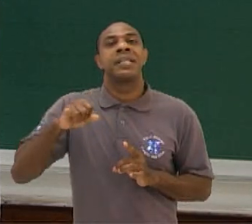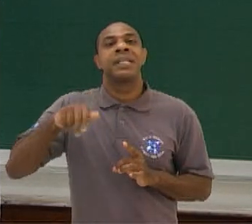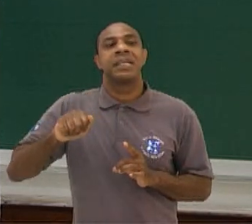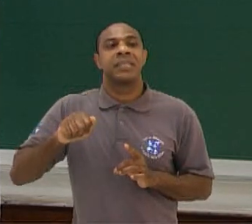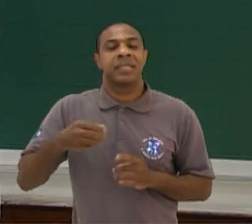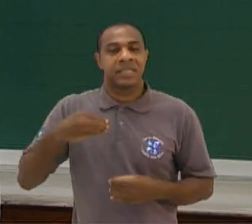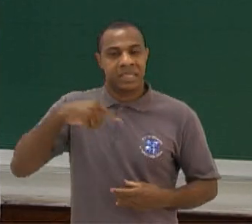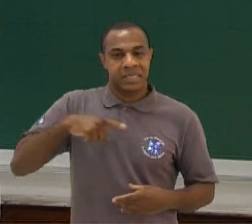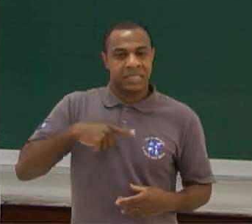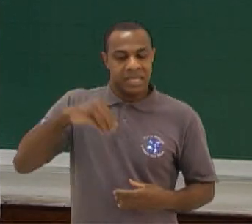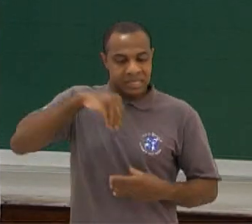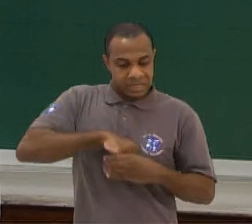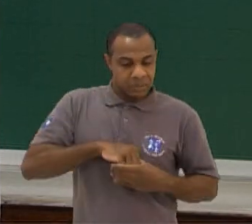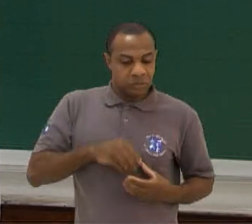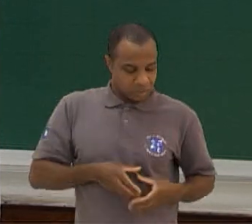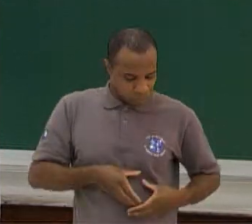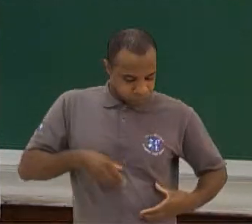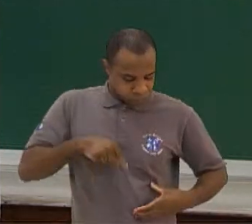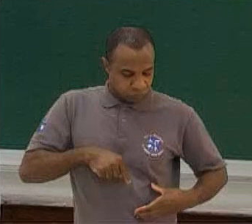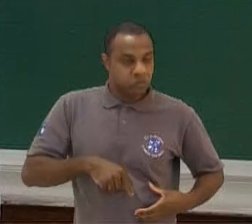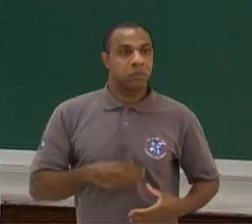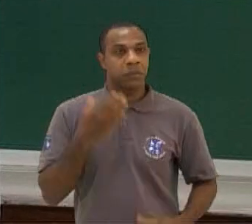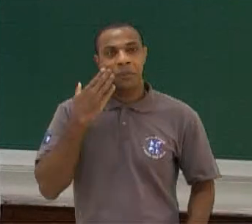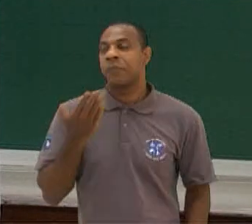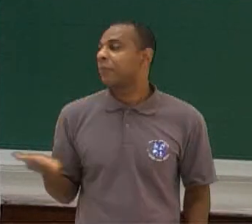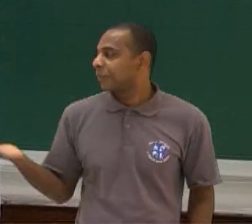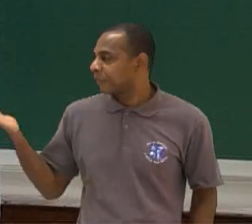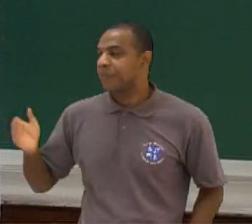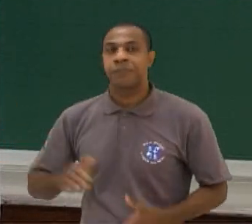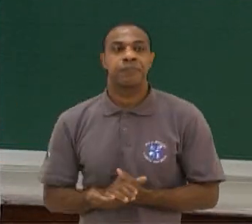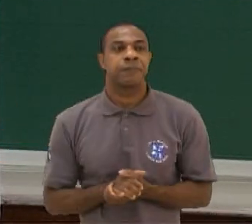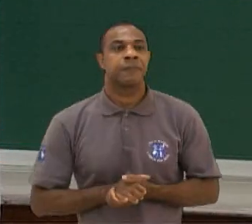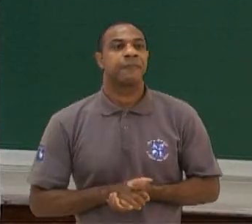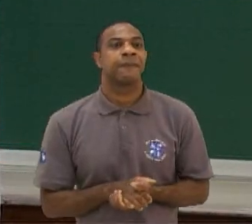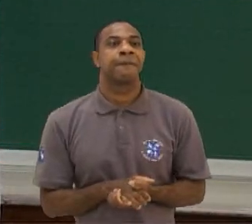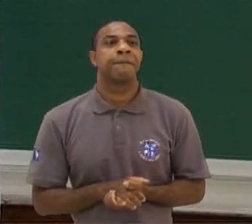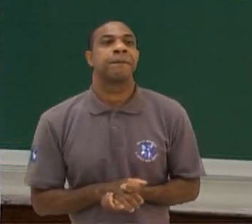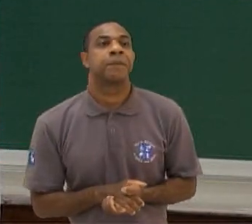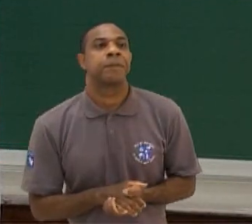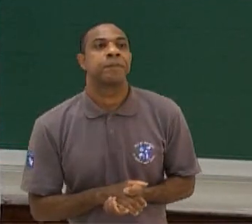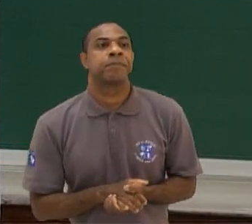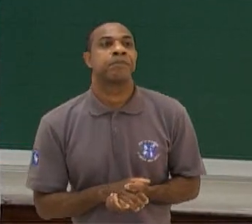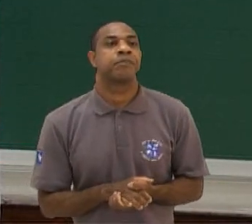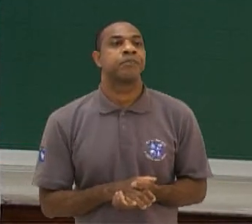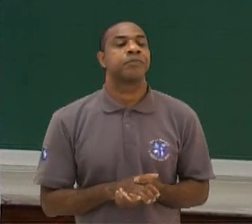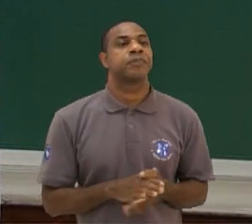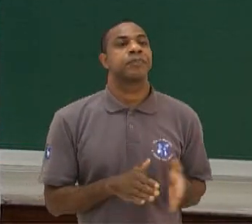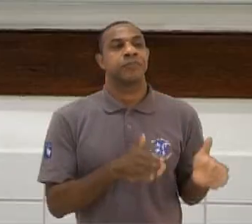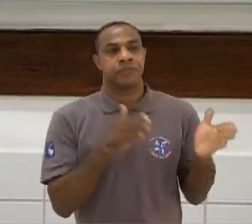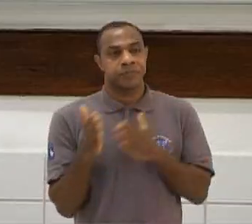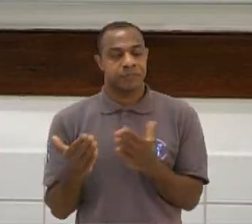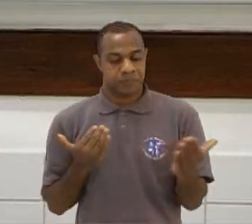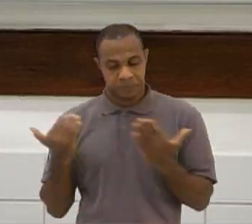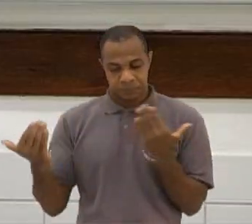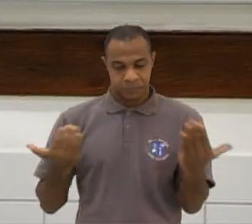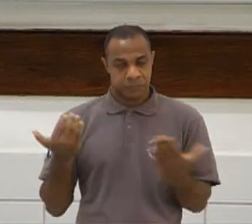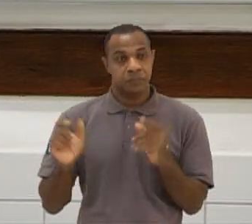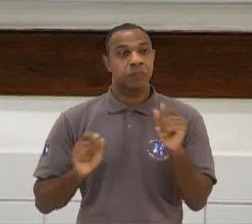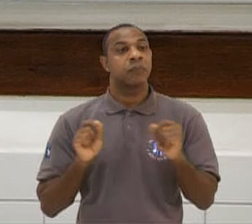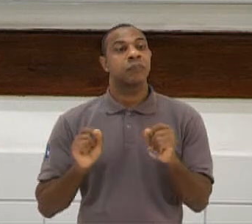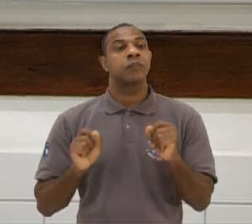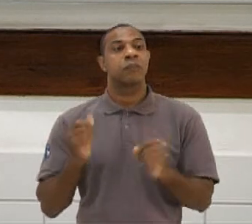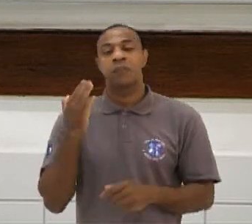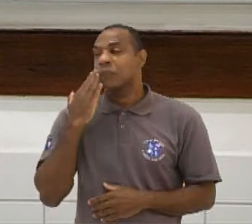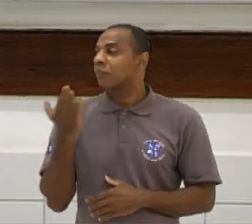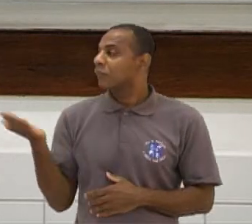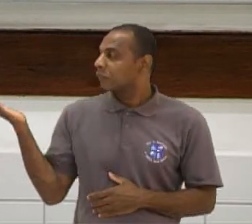alimentar, eu vou transformar em quimo alimentar. Vamos prosseguir? Pessoal, vamos fazer uma comparação agora